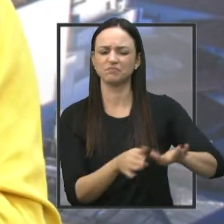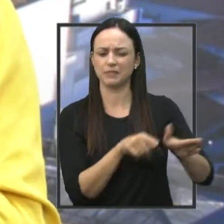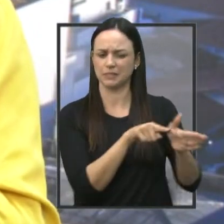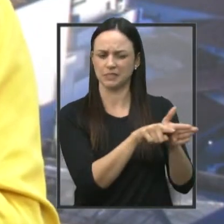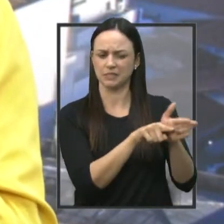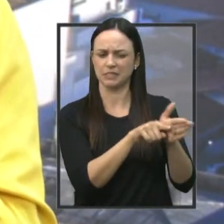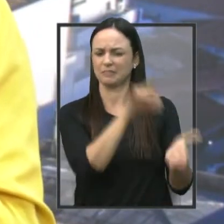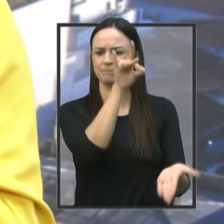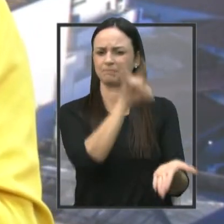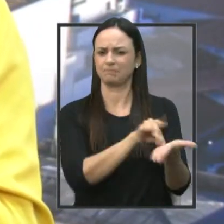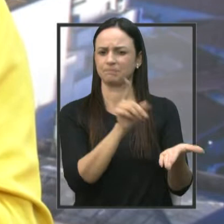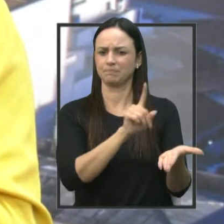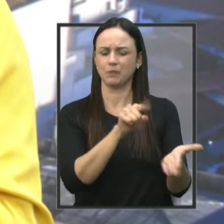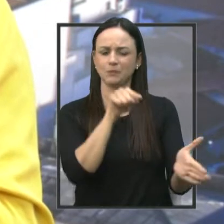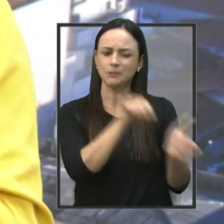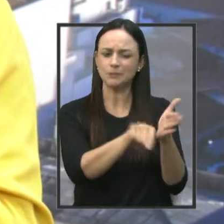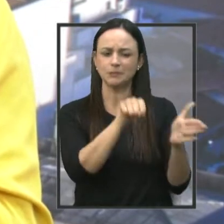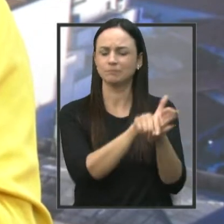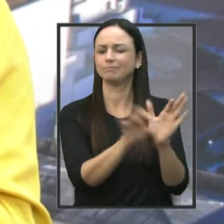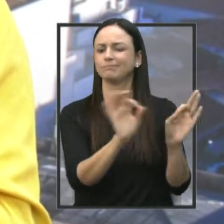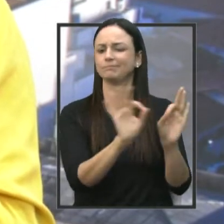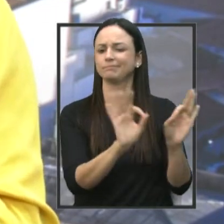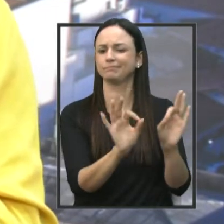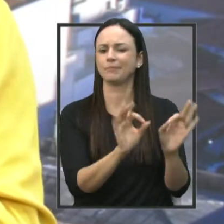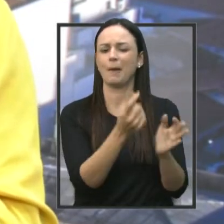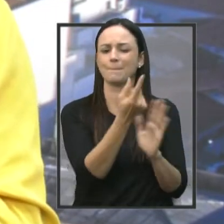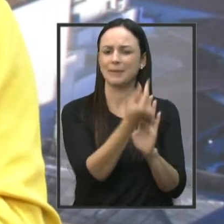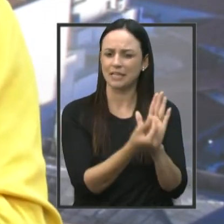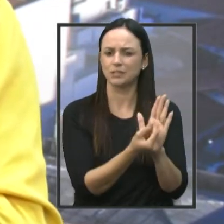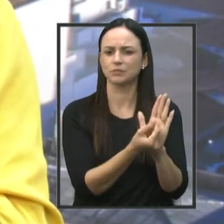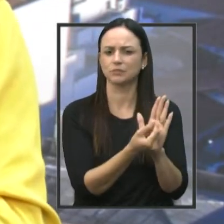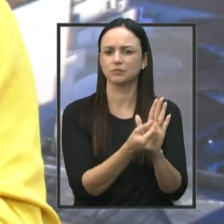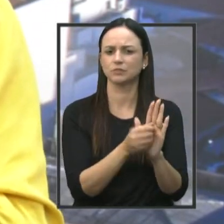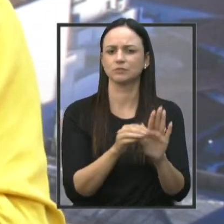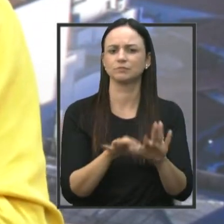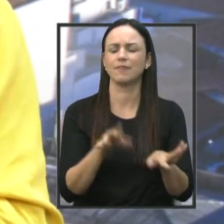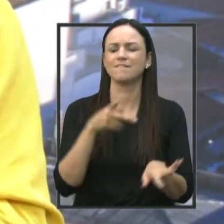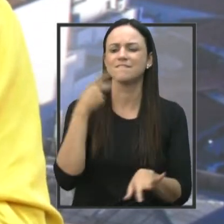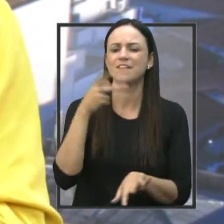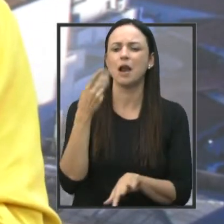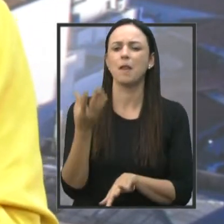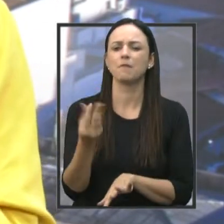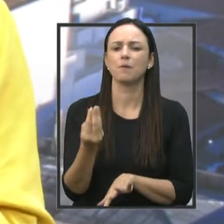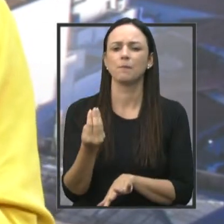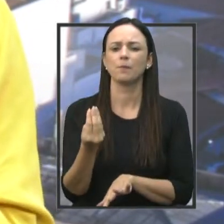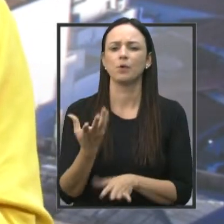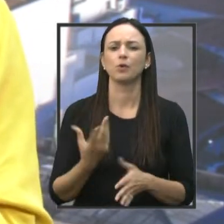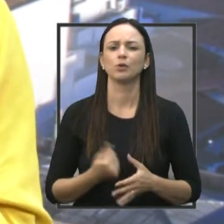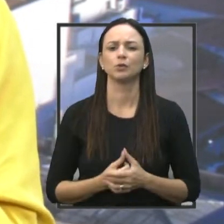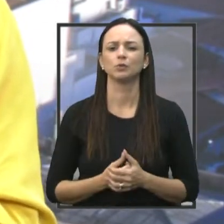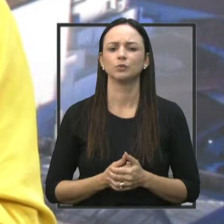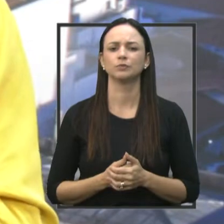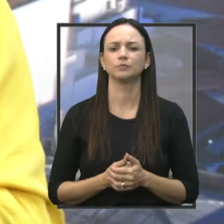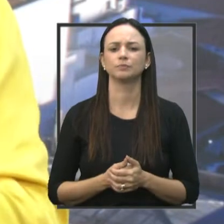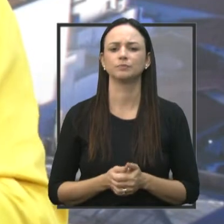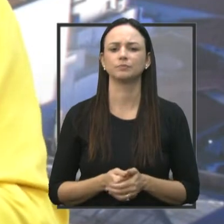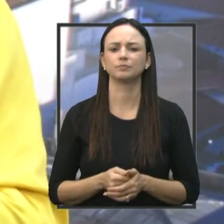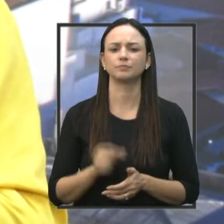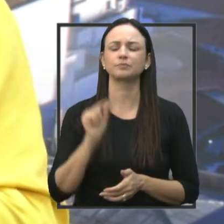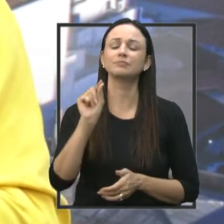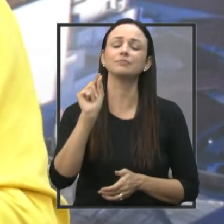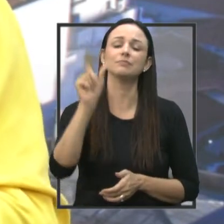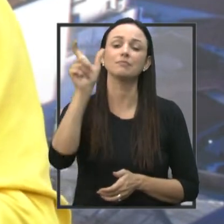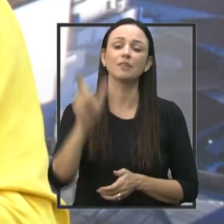aconteceu nas cotações desses preços, entendeu? Se falava muito de quem